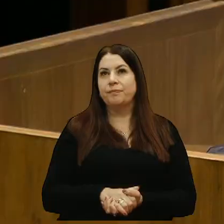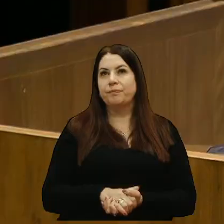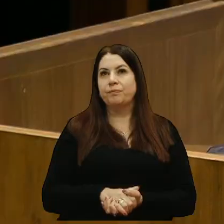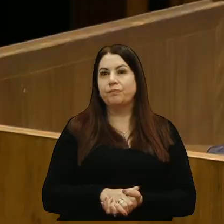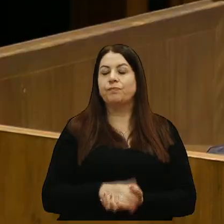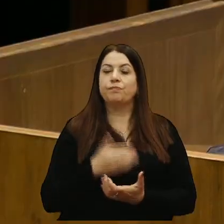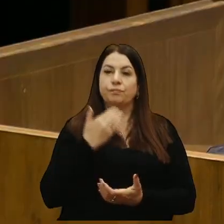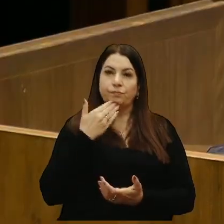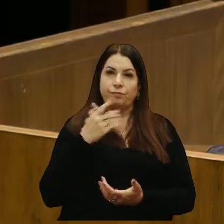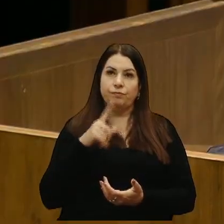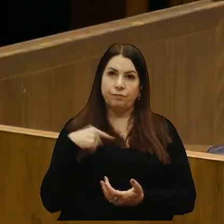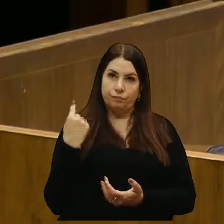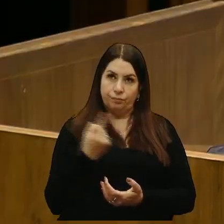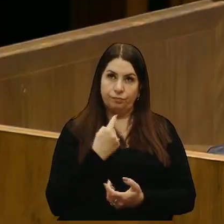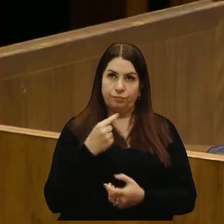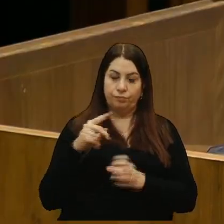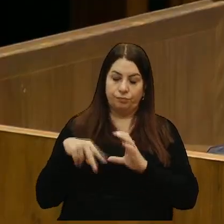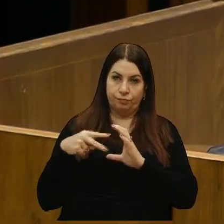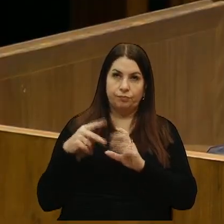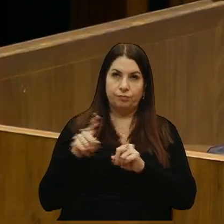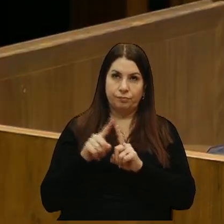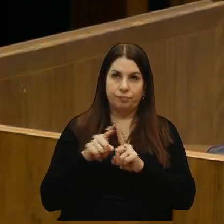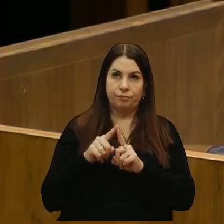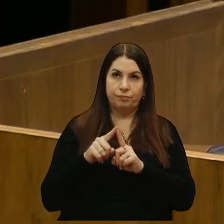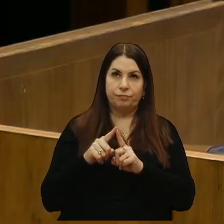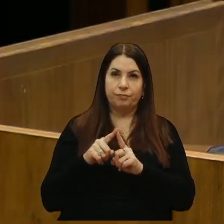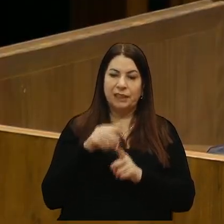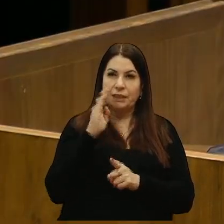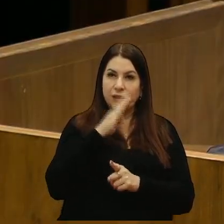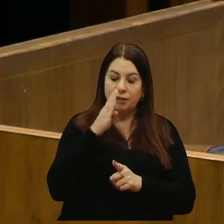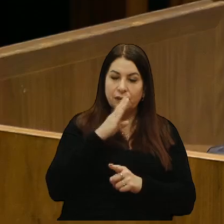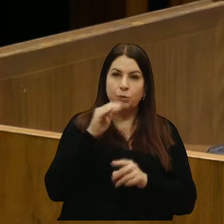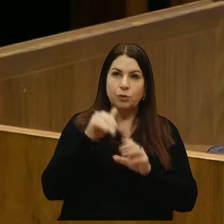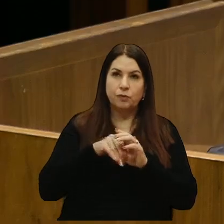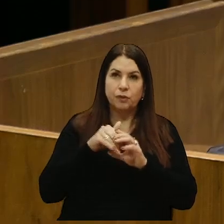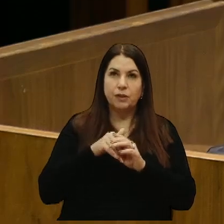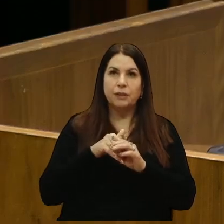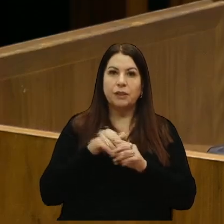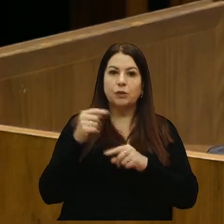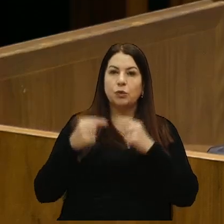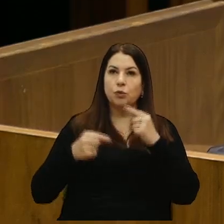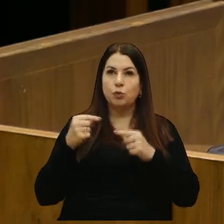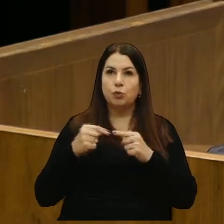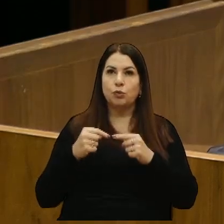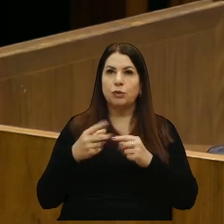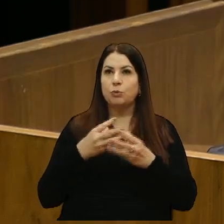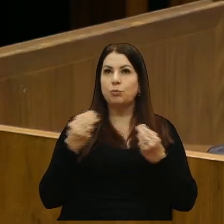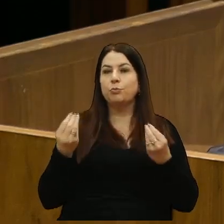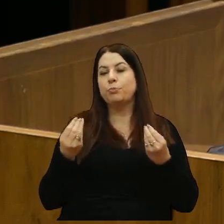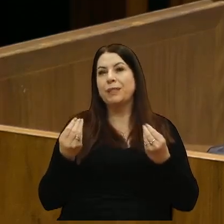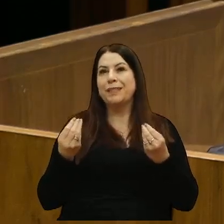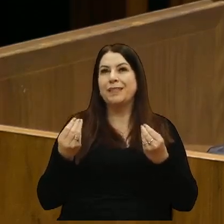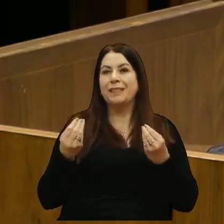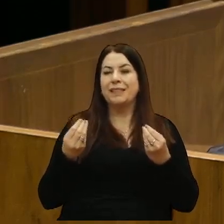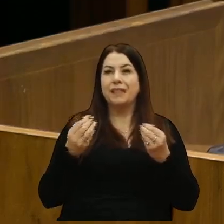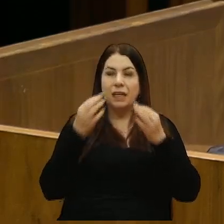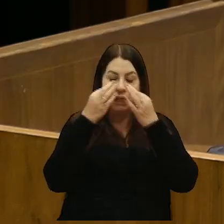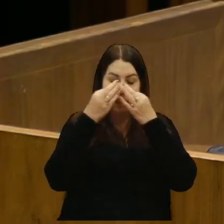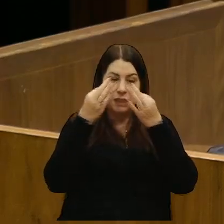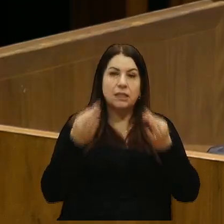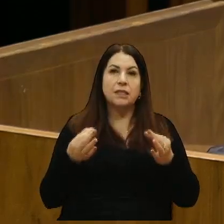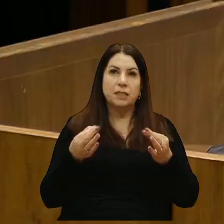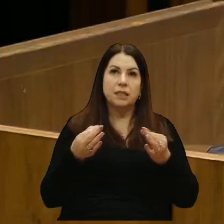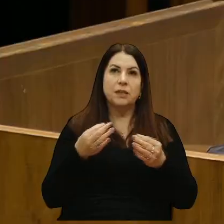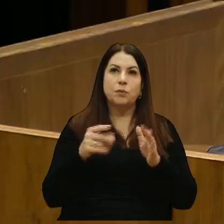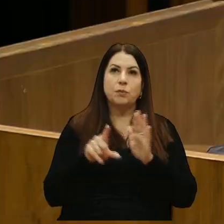Foi pedido para nós, aqui na Câmara, apressarmos a votação e discutir com muita atenção